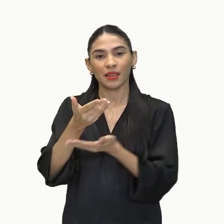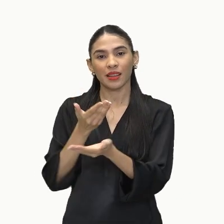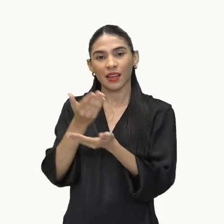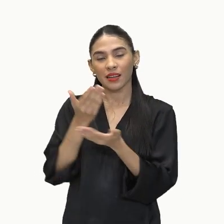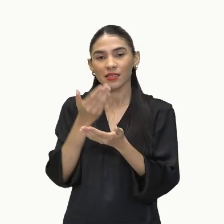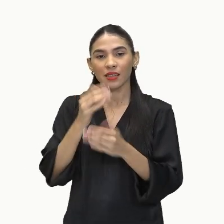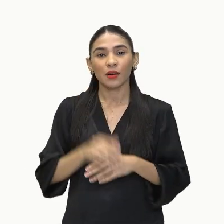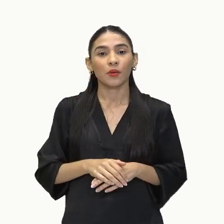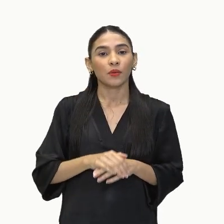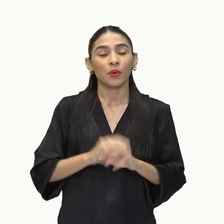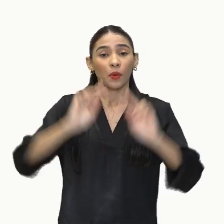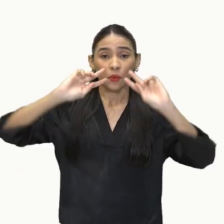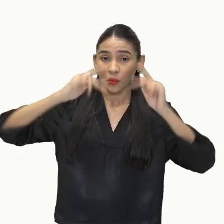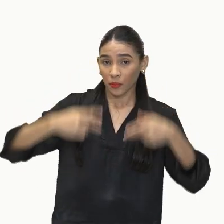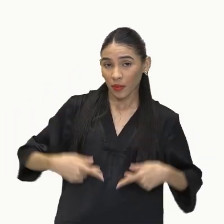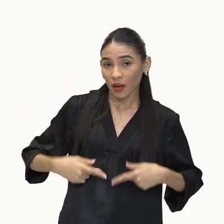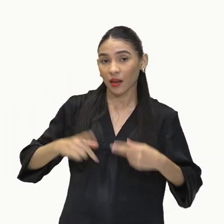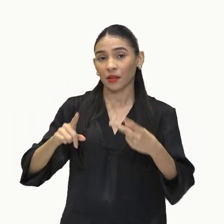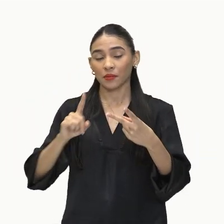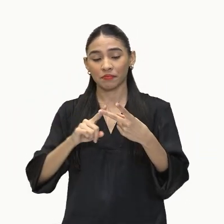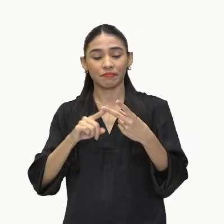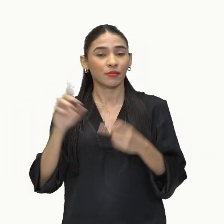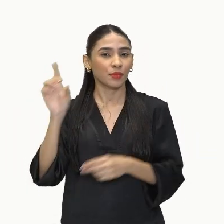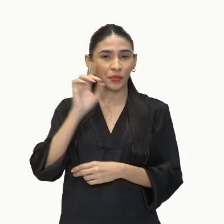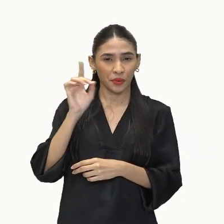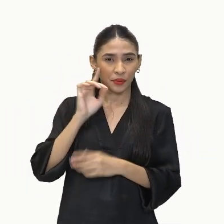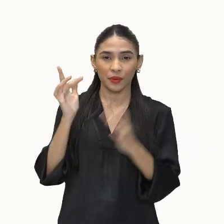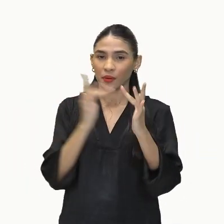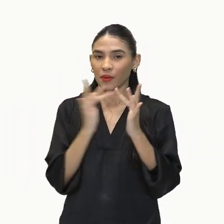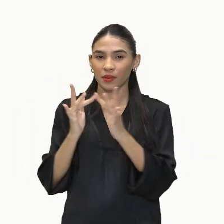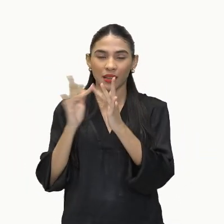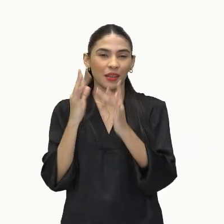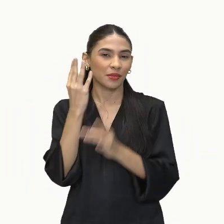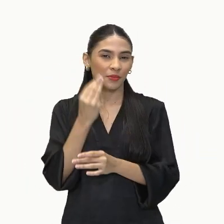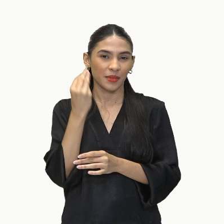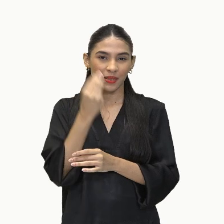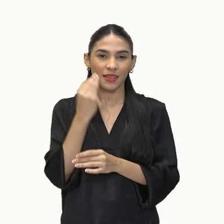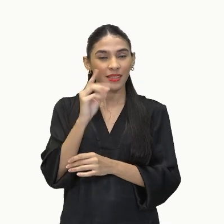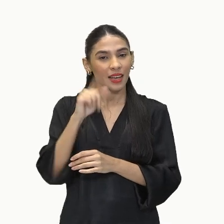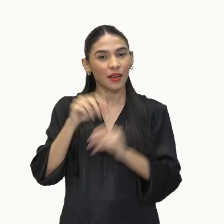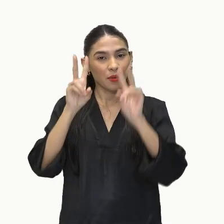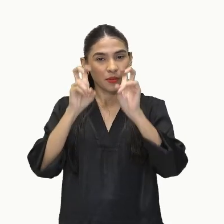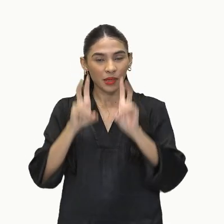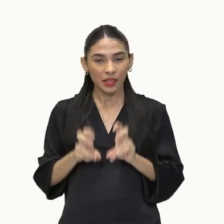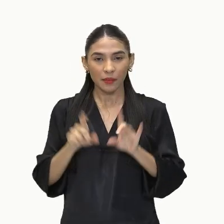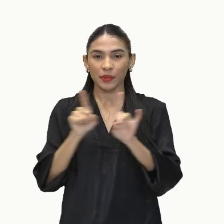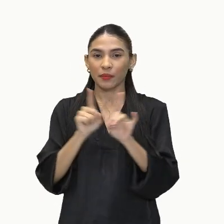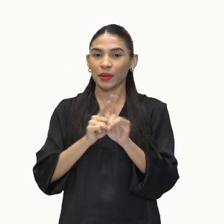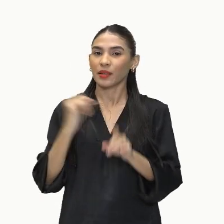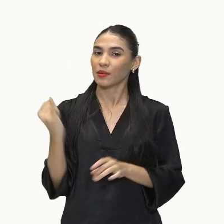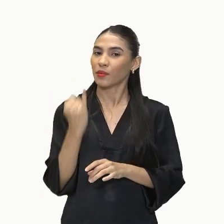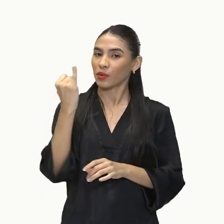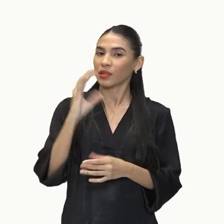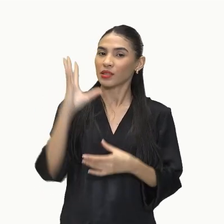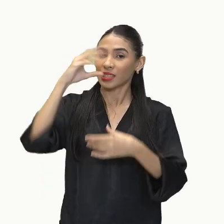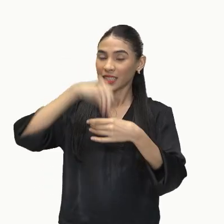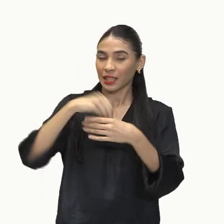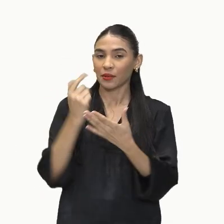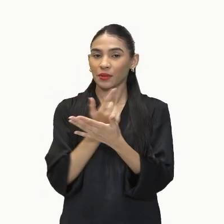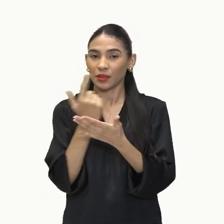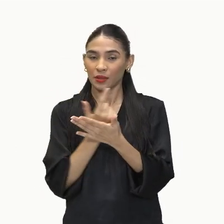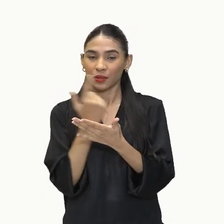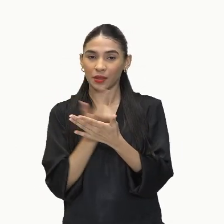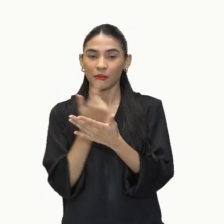entre seres humanos, algo cotidiano, que era uma das temáticas que foram levadas para o texto